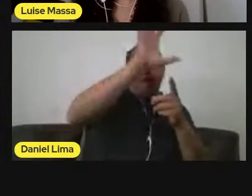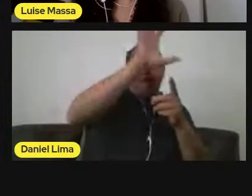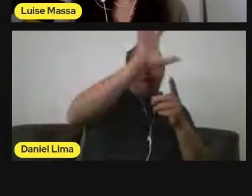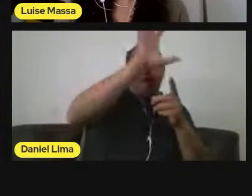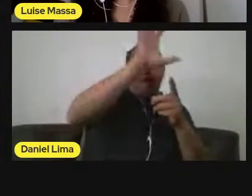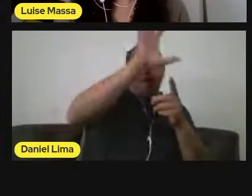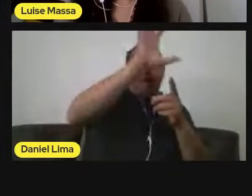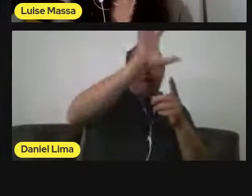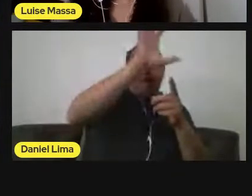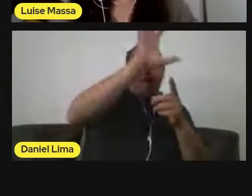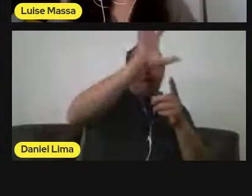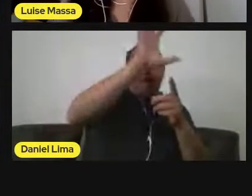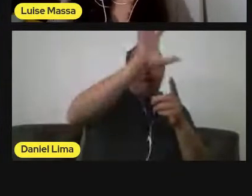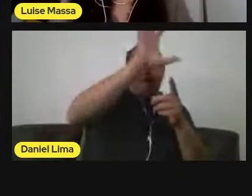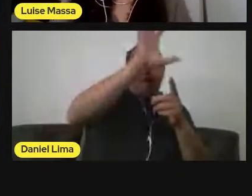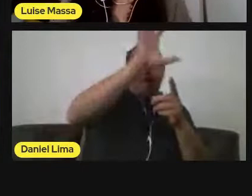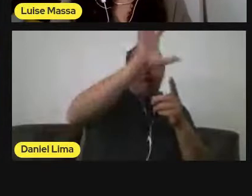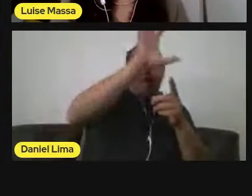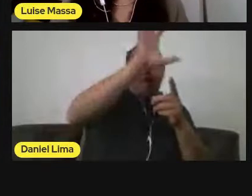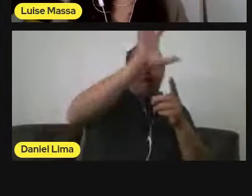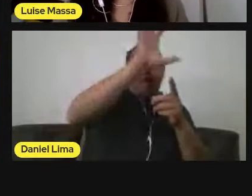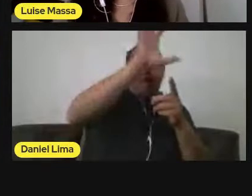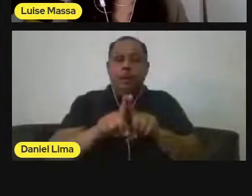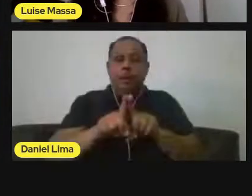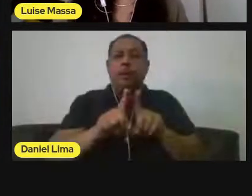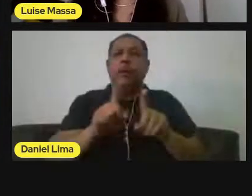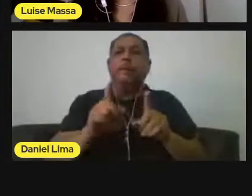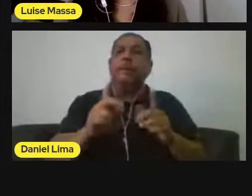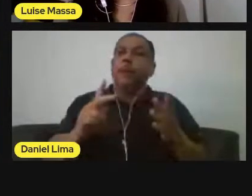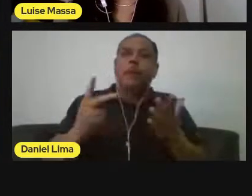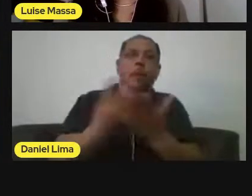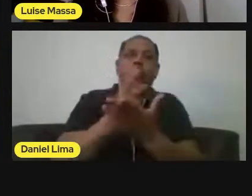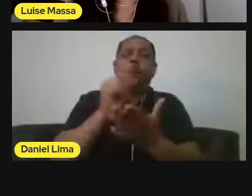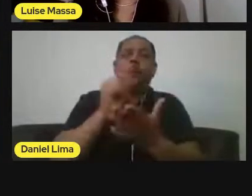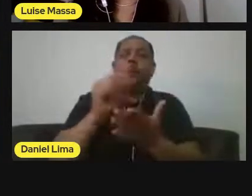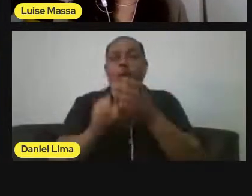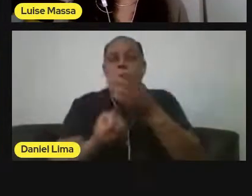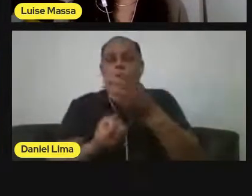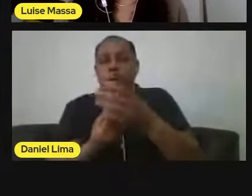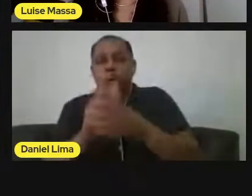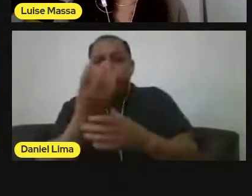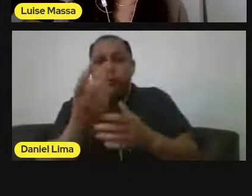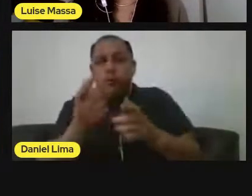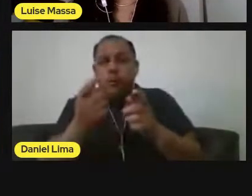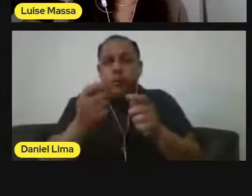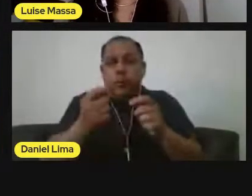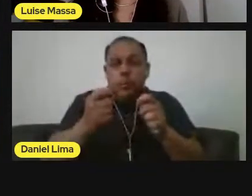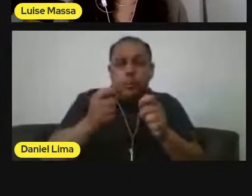e ele acabou por criar personalidades, no fundo, como